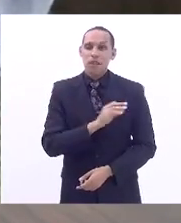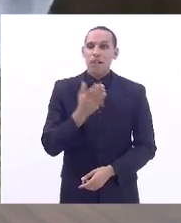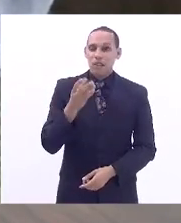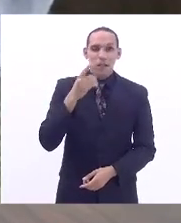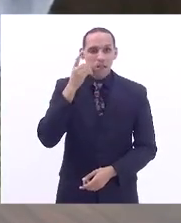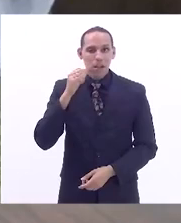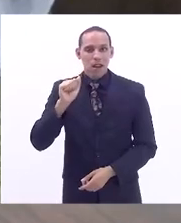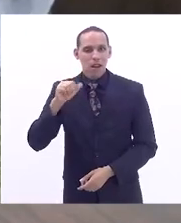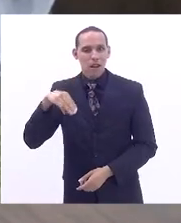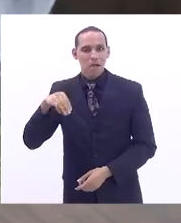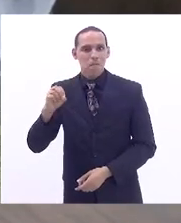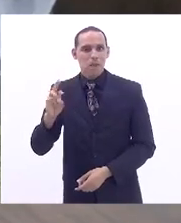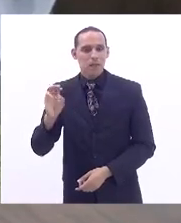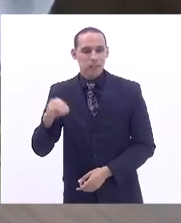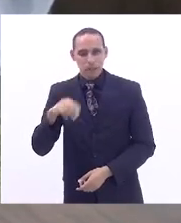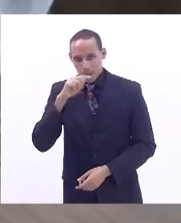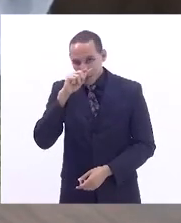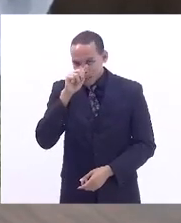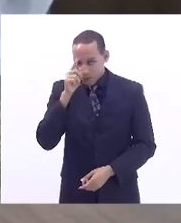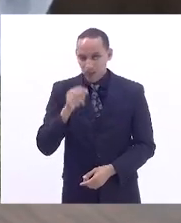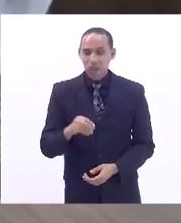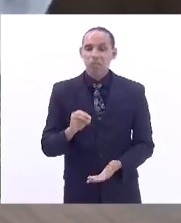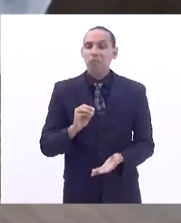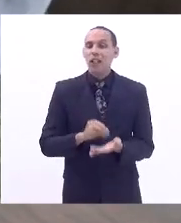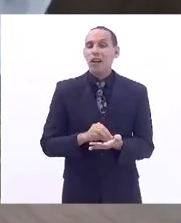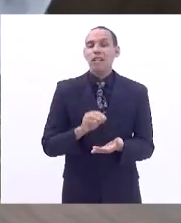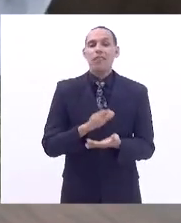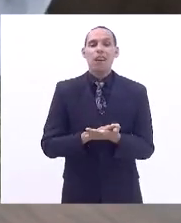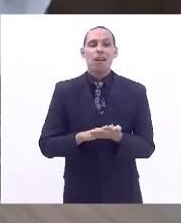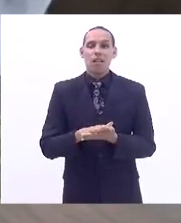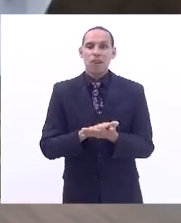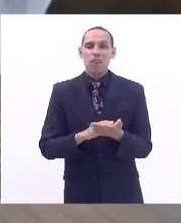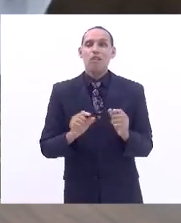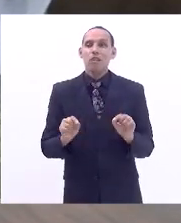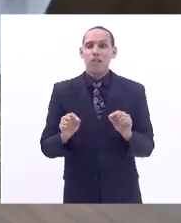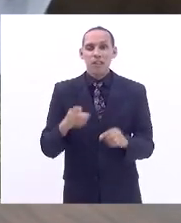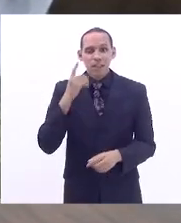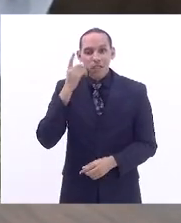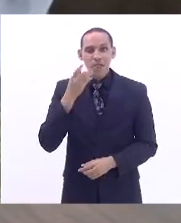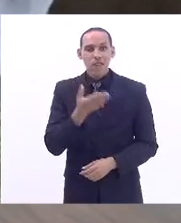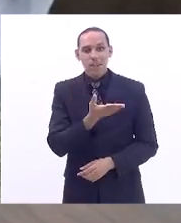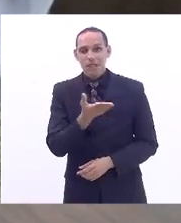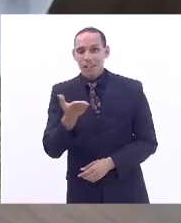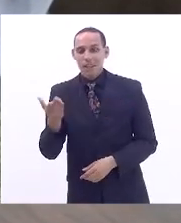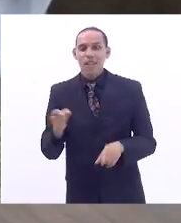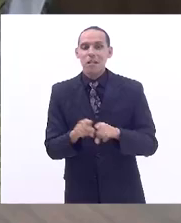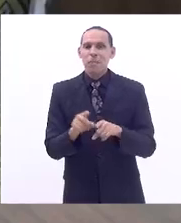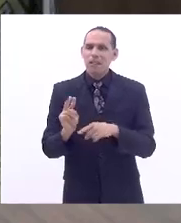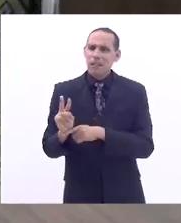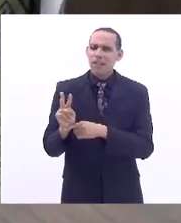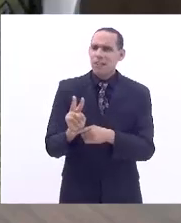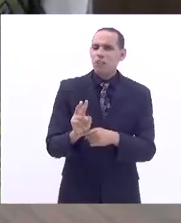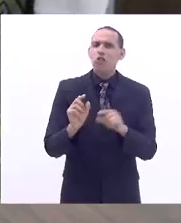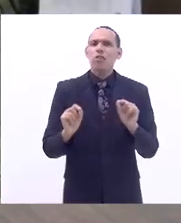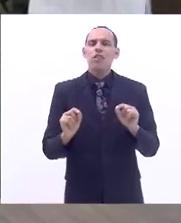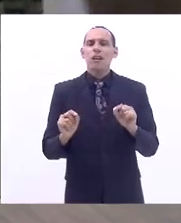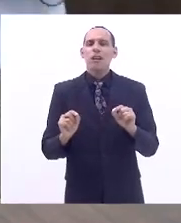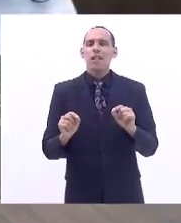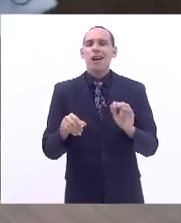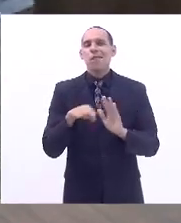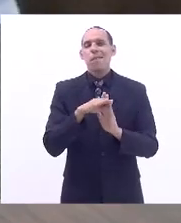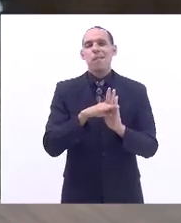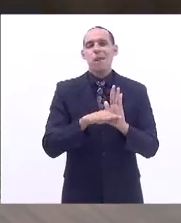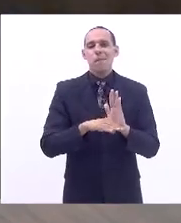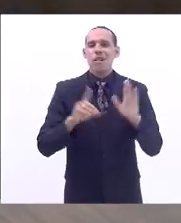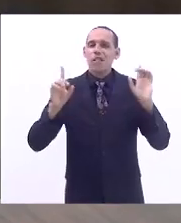Amorim não nos faltam a assim também as deputadas e deputados que defendem a pauta